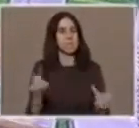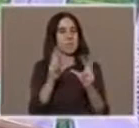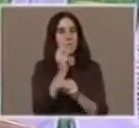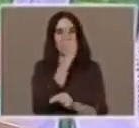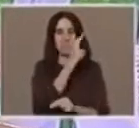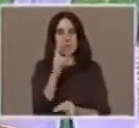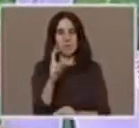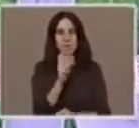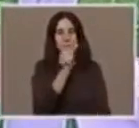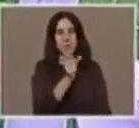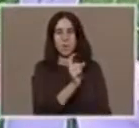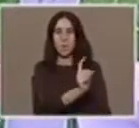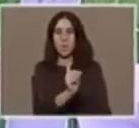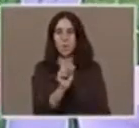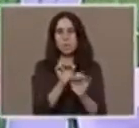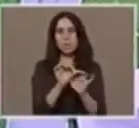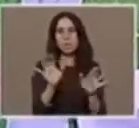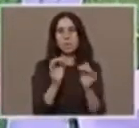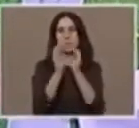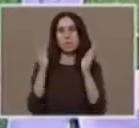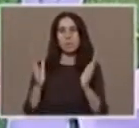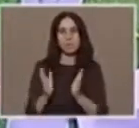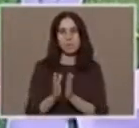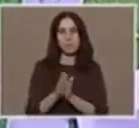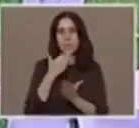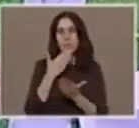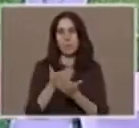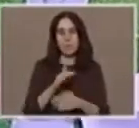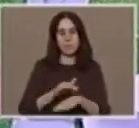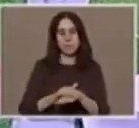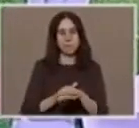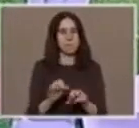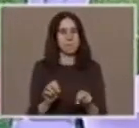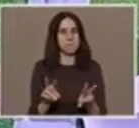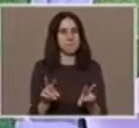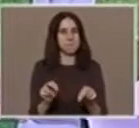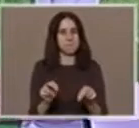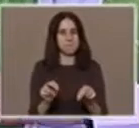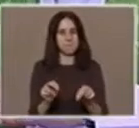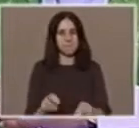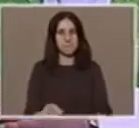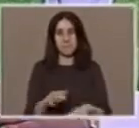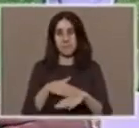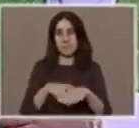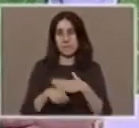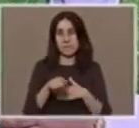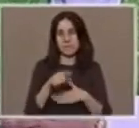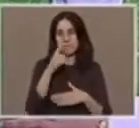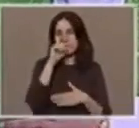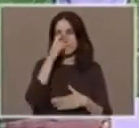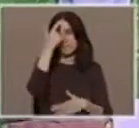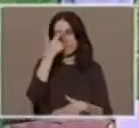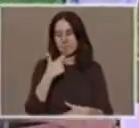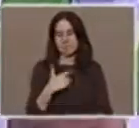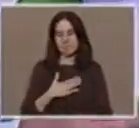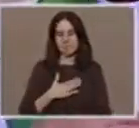que será derramado por vós e por todos para a remissão dos pecados. Fazei isto em memória